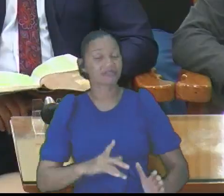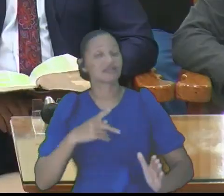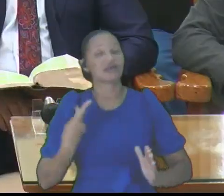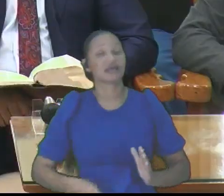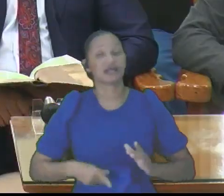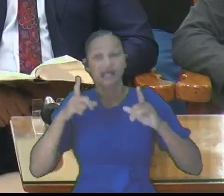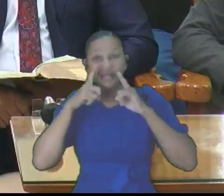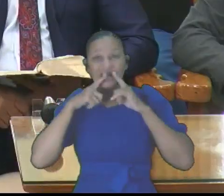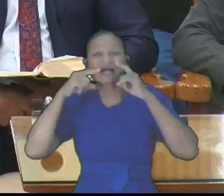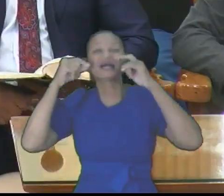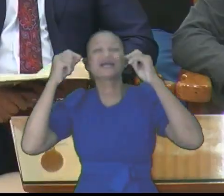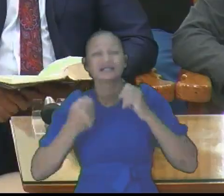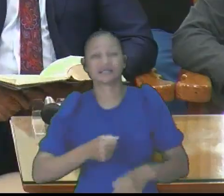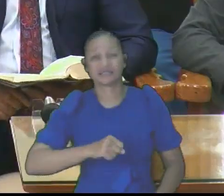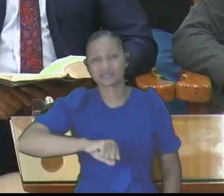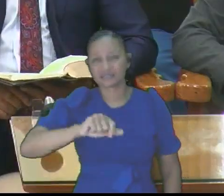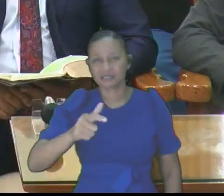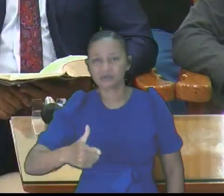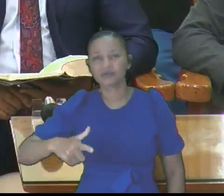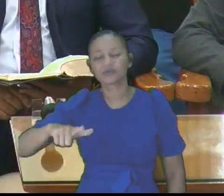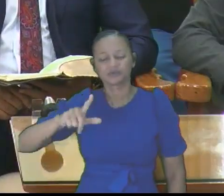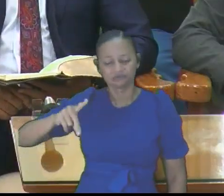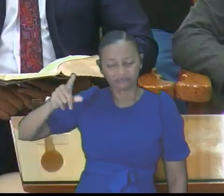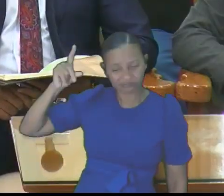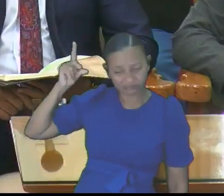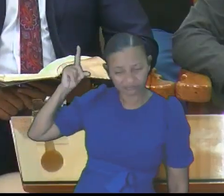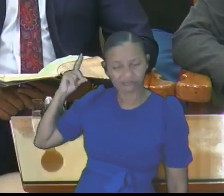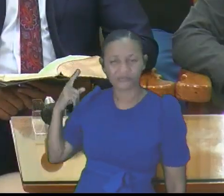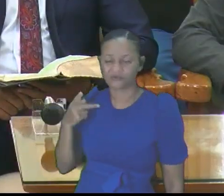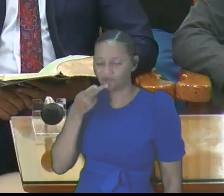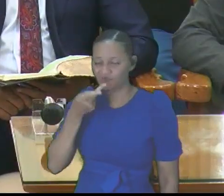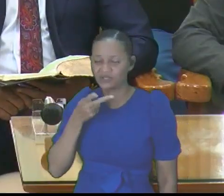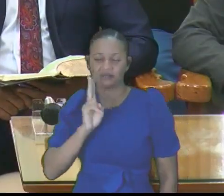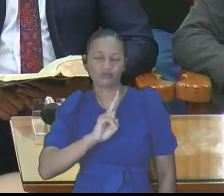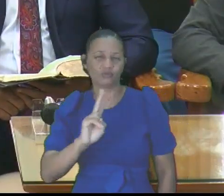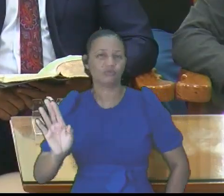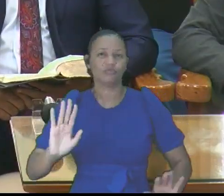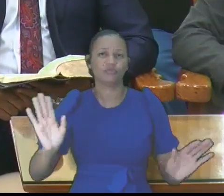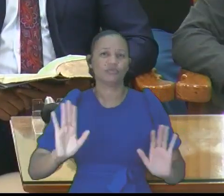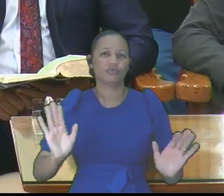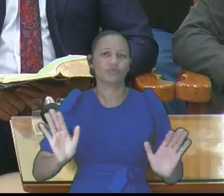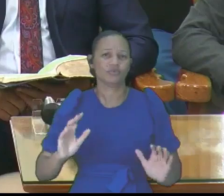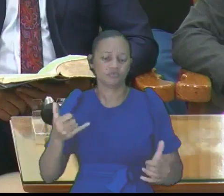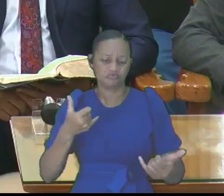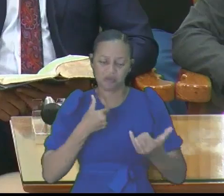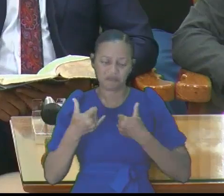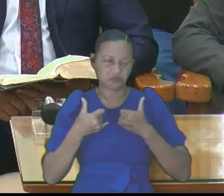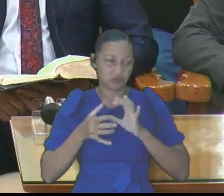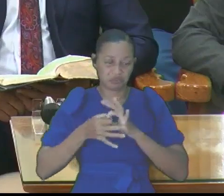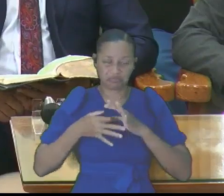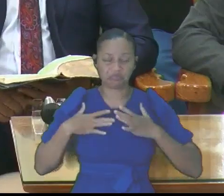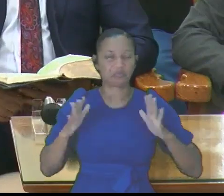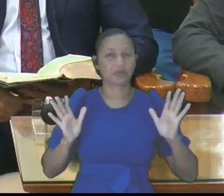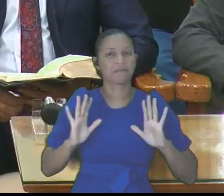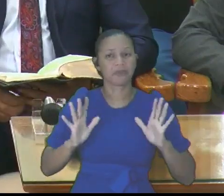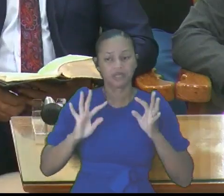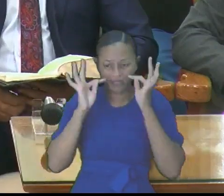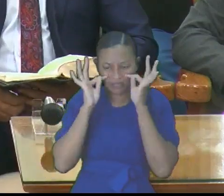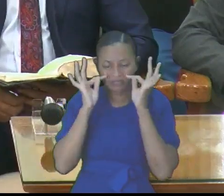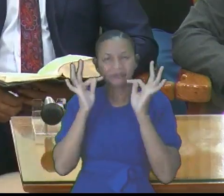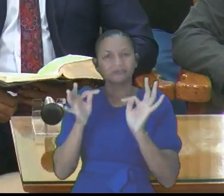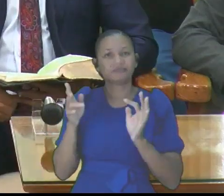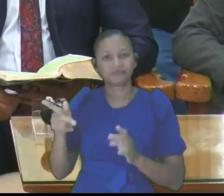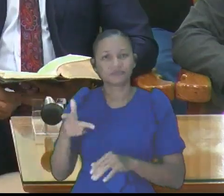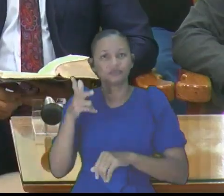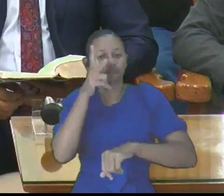pastor dos antigos da Assembleia de Deus. E esse rapaz é de São Paulo, não vou citar o nome dele porque ninguém me autorizou. Mas eu ouvi ele dando testemunho. Ele